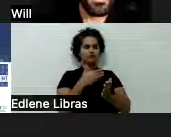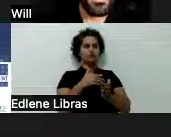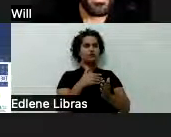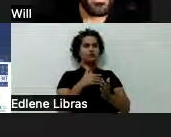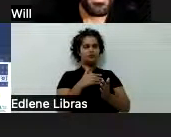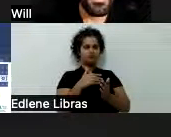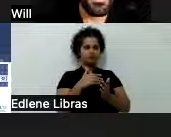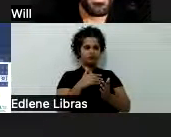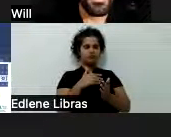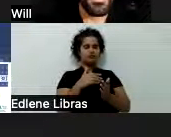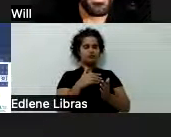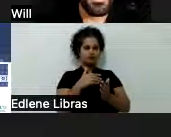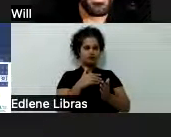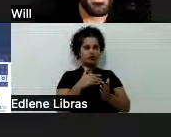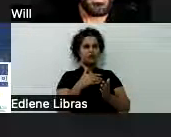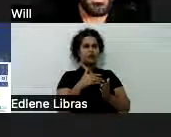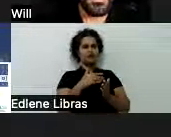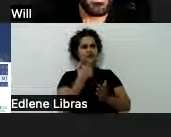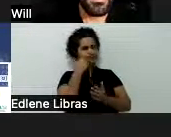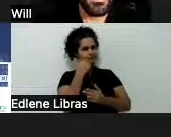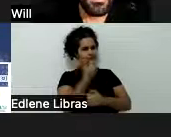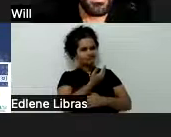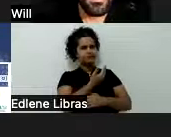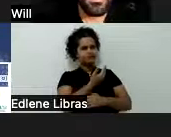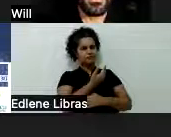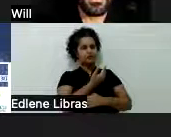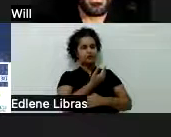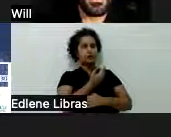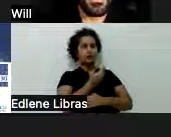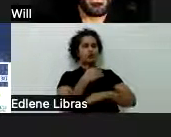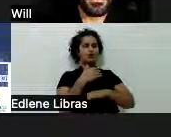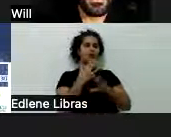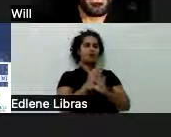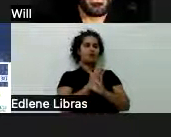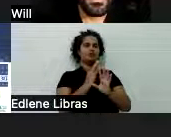Tático, X Ações para Transformar Cidades, um livro publicado em 2021.